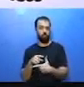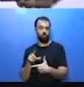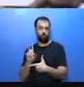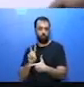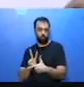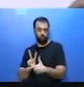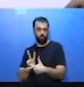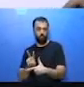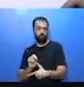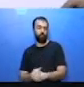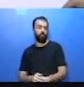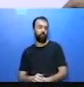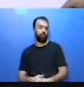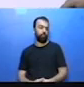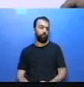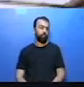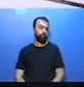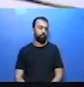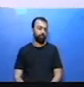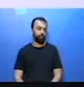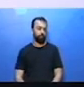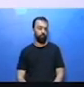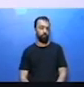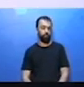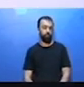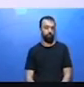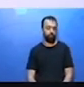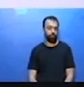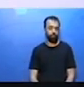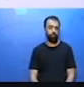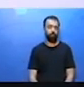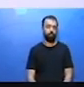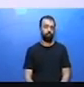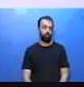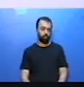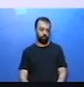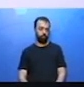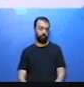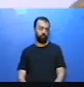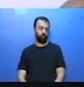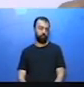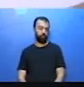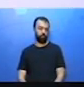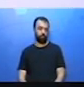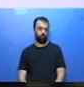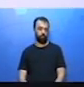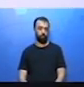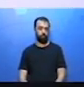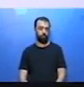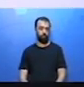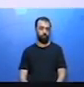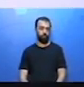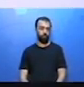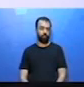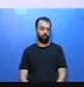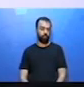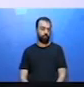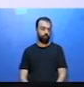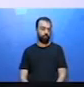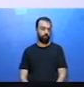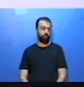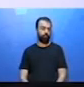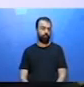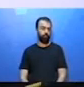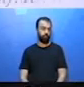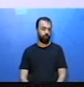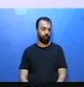Base maior mais base menor vezes a altura. Depois que eu fizer tudo isso, divido por 2.